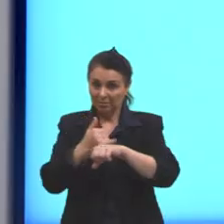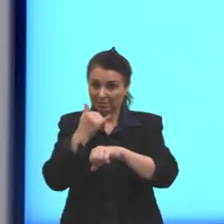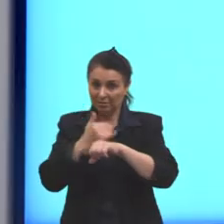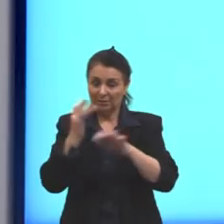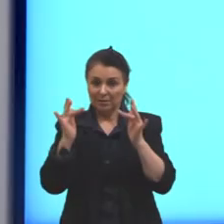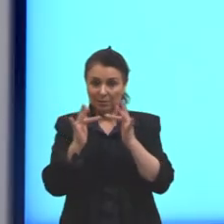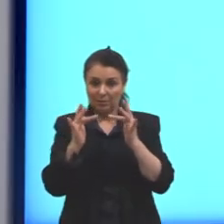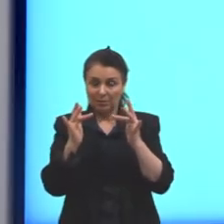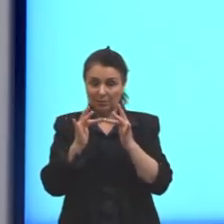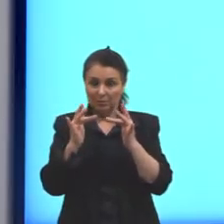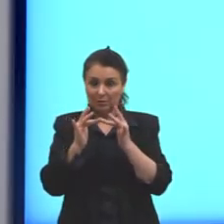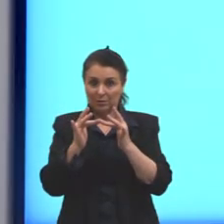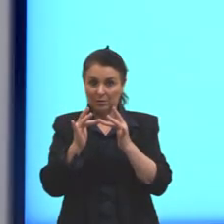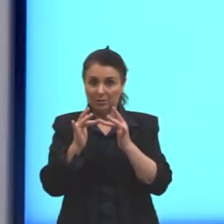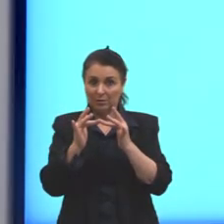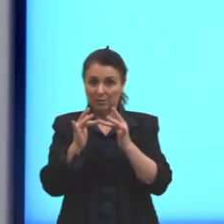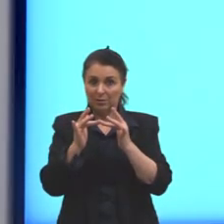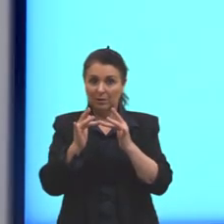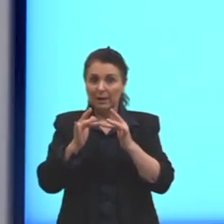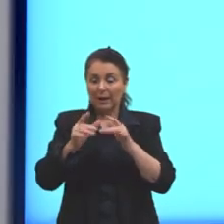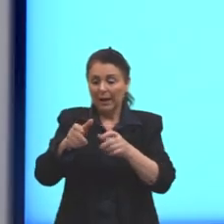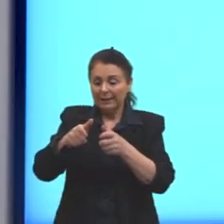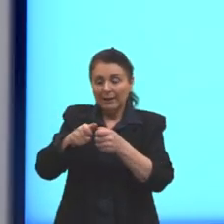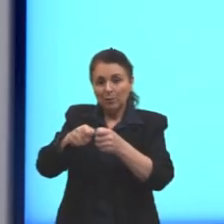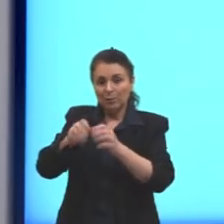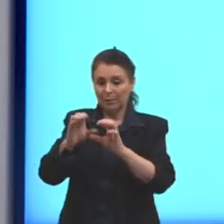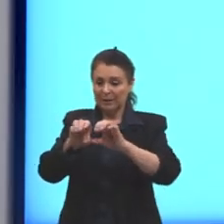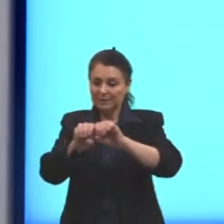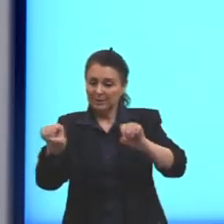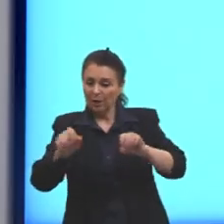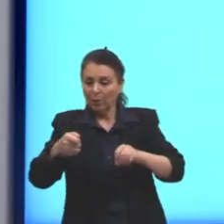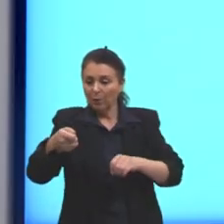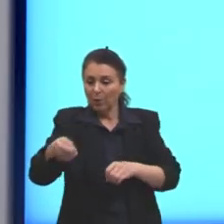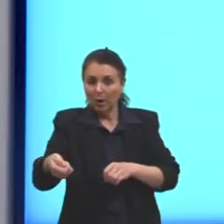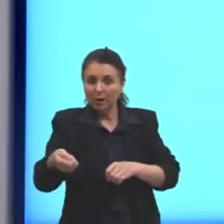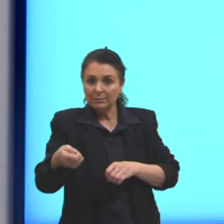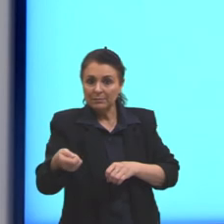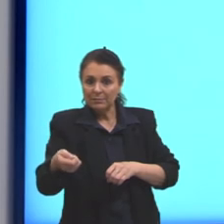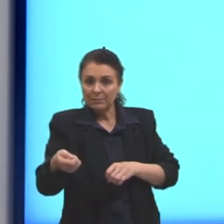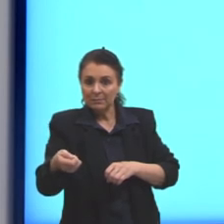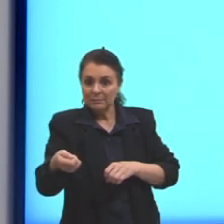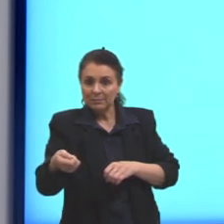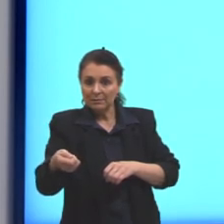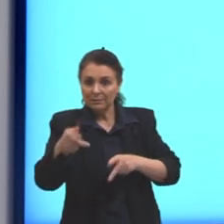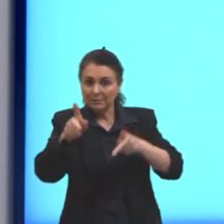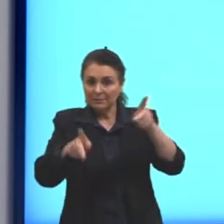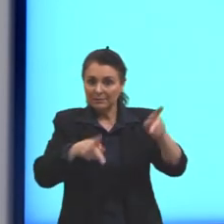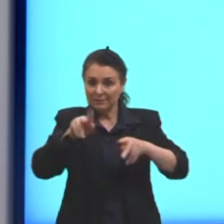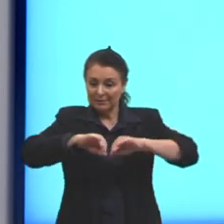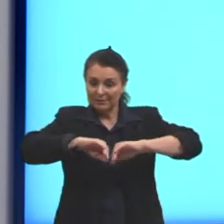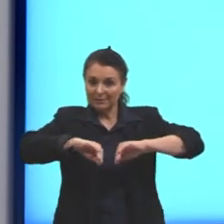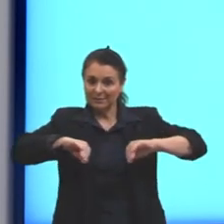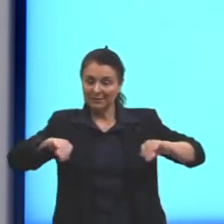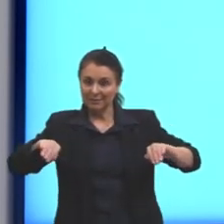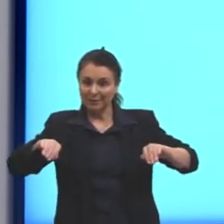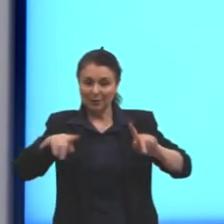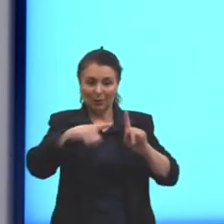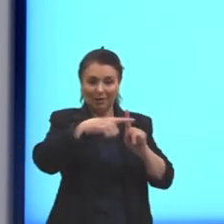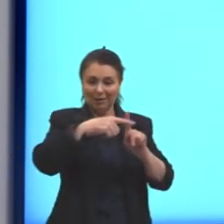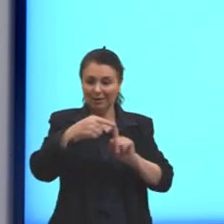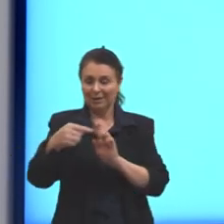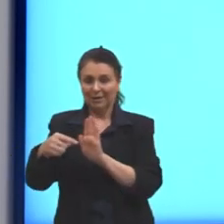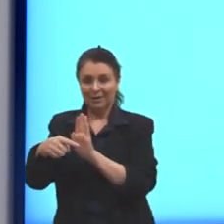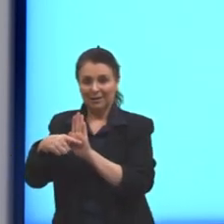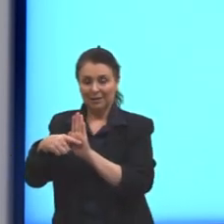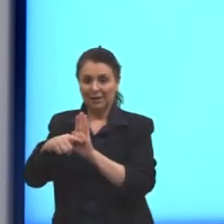aí a gente chega né com um bastão que tá negativo ó vejam que houve a polarização separação né das cargas depois